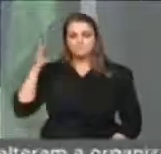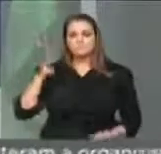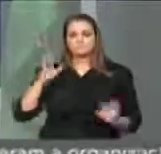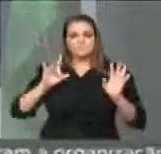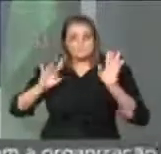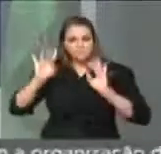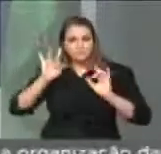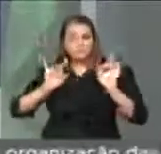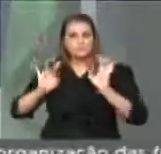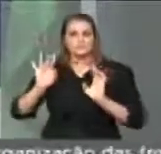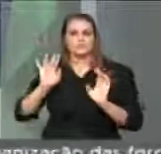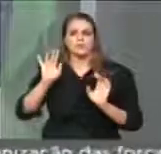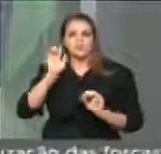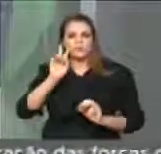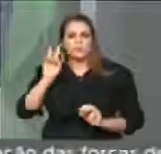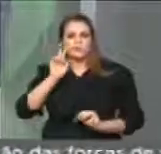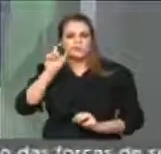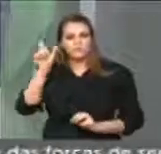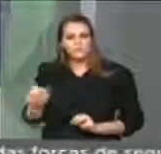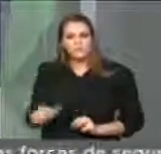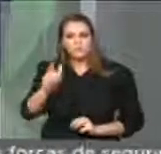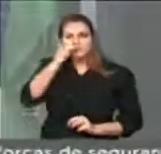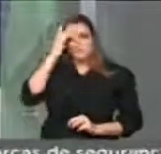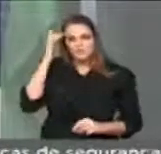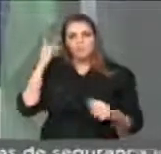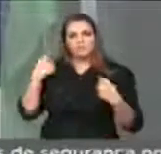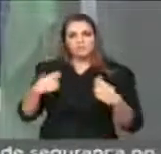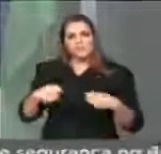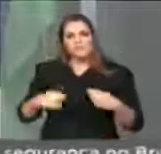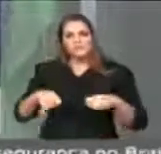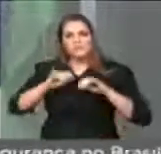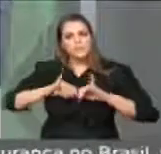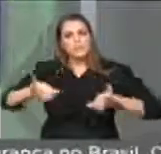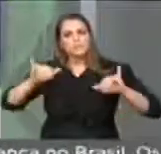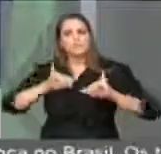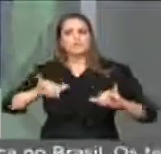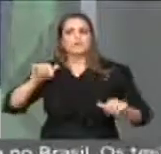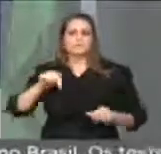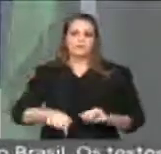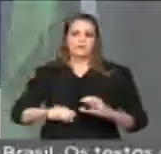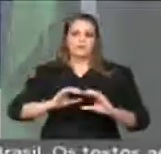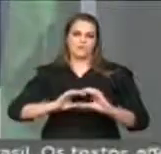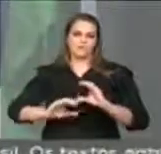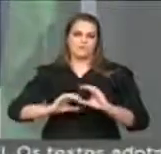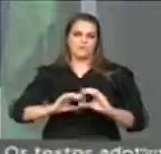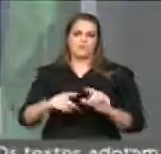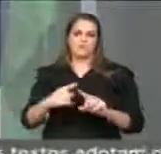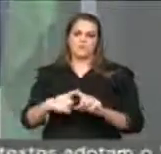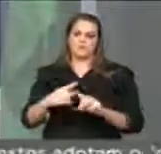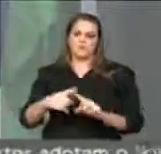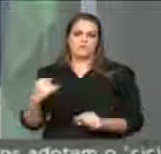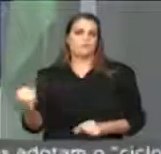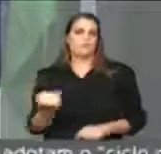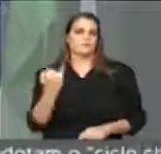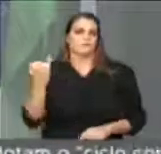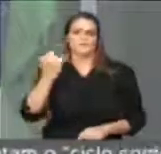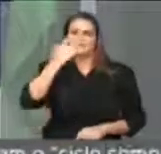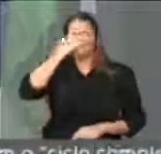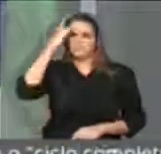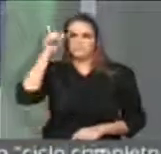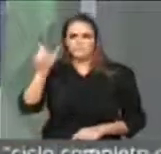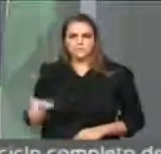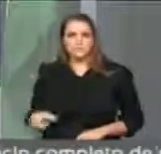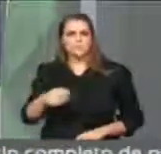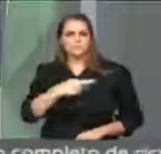póstuma, ela seja divulgada nos órgãos de comunicação, em razão de tudo aquilo que o pastor Bento representa para